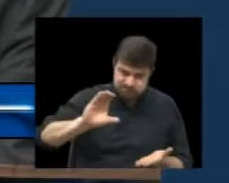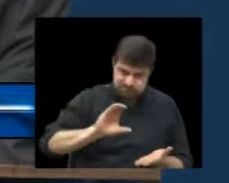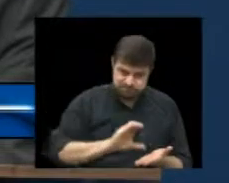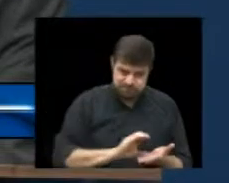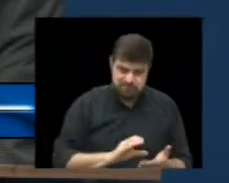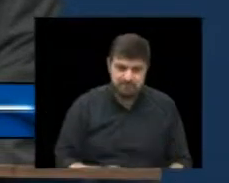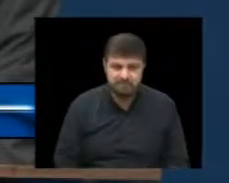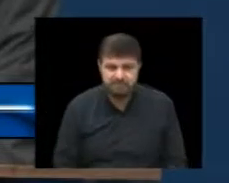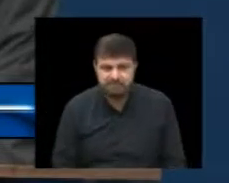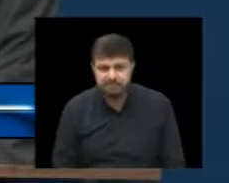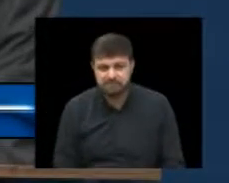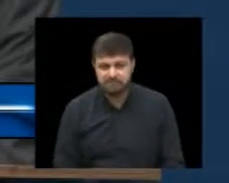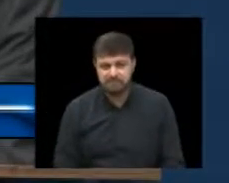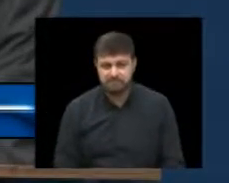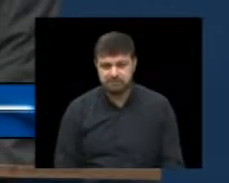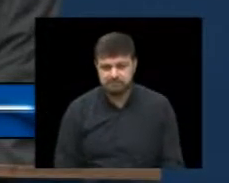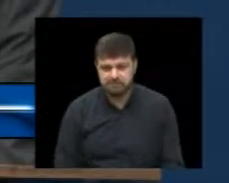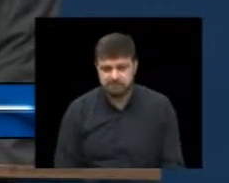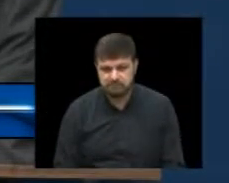saúde da mulher.